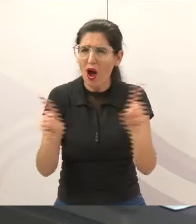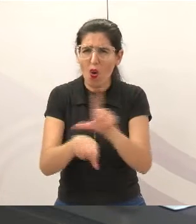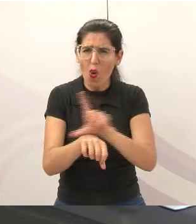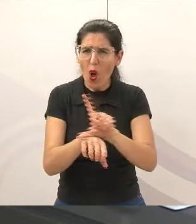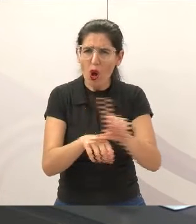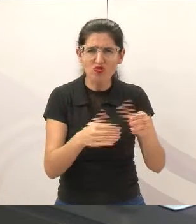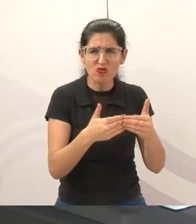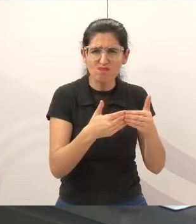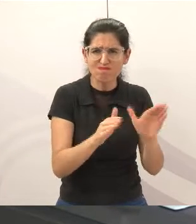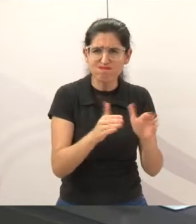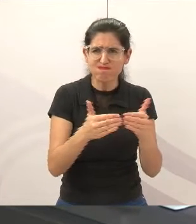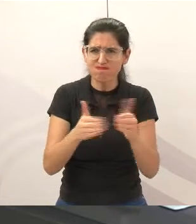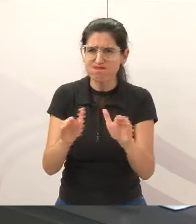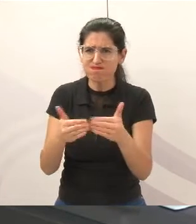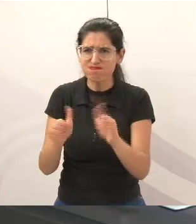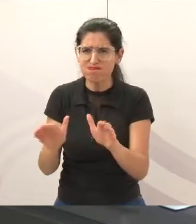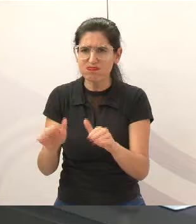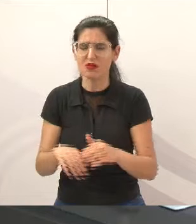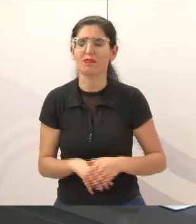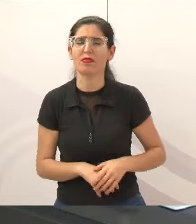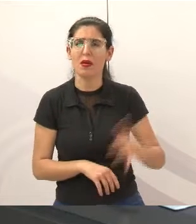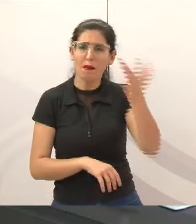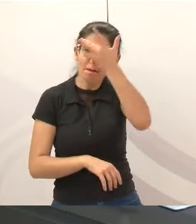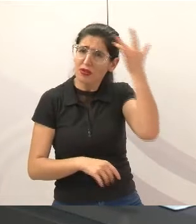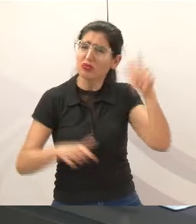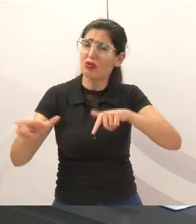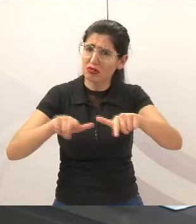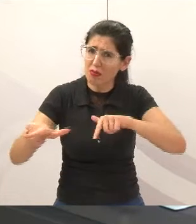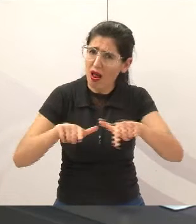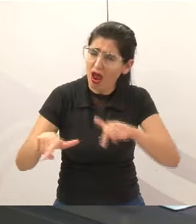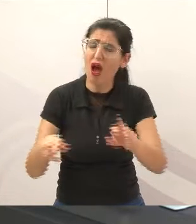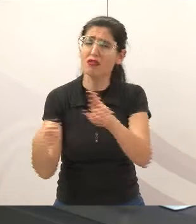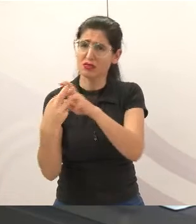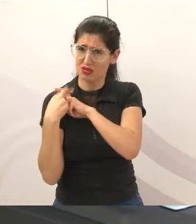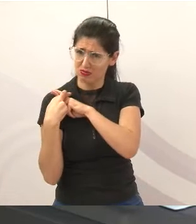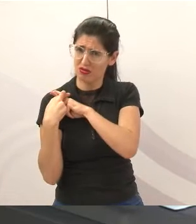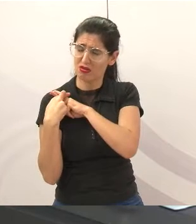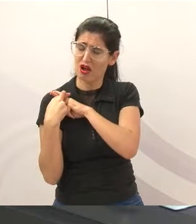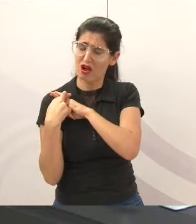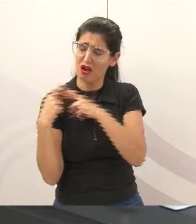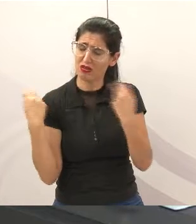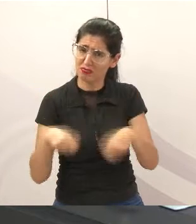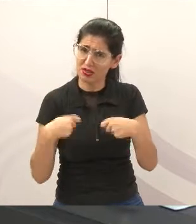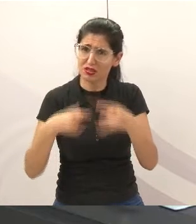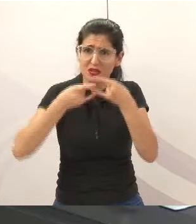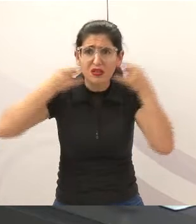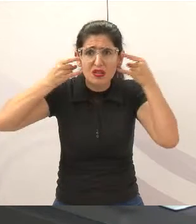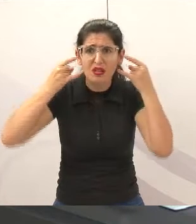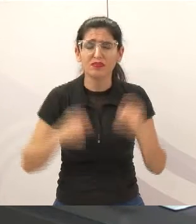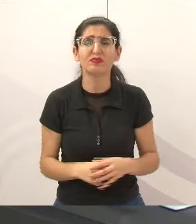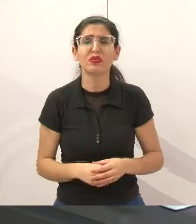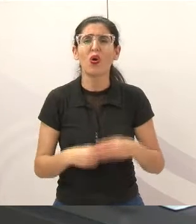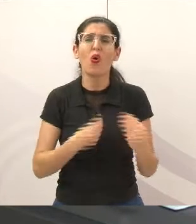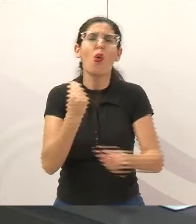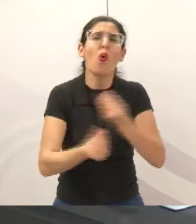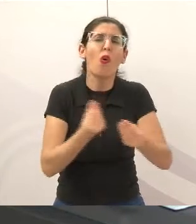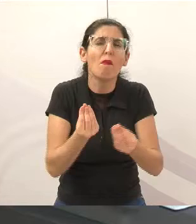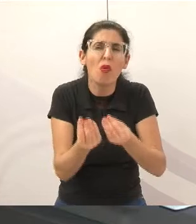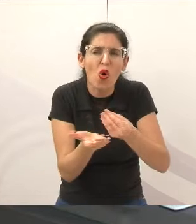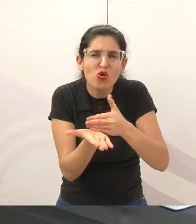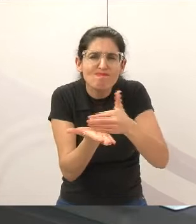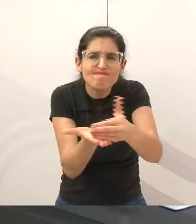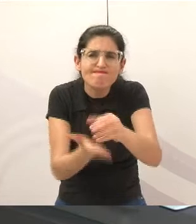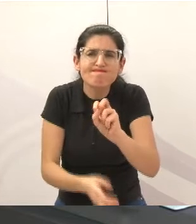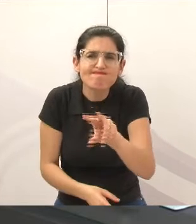e deixar os comerciantes trabalharem com responsabilidade? Da onde que originou esse Covid-19? Eis a